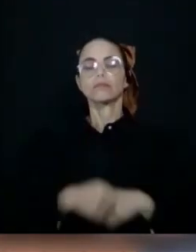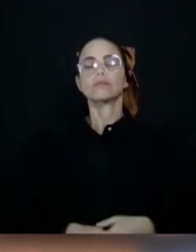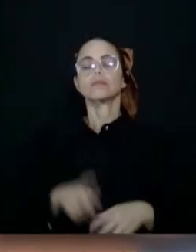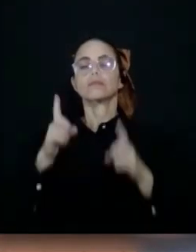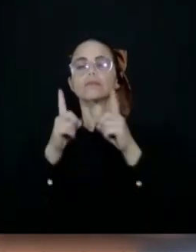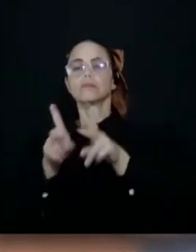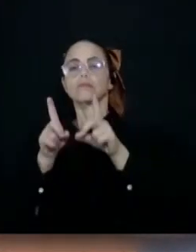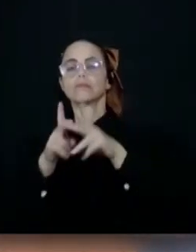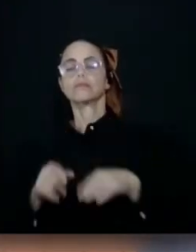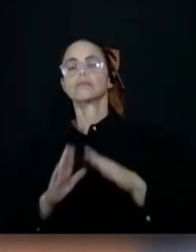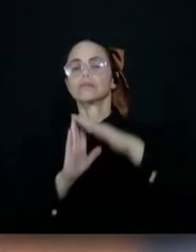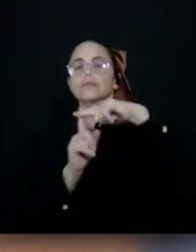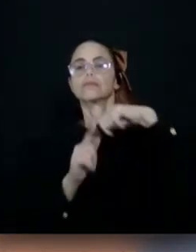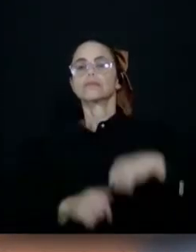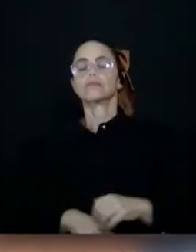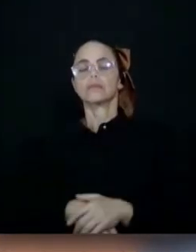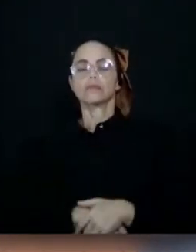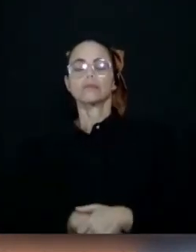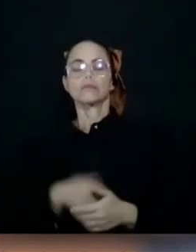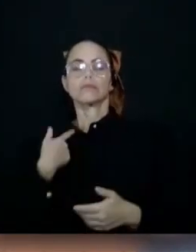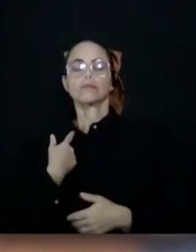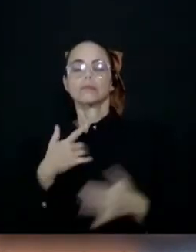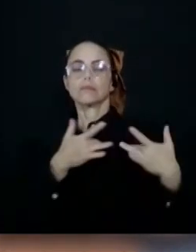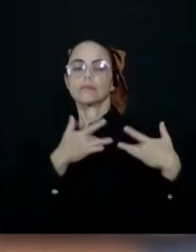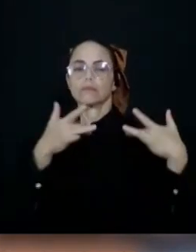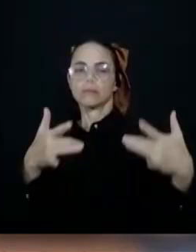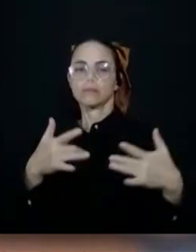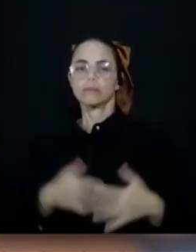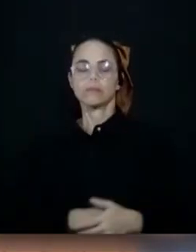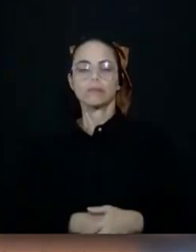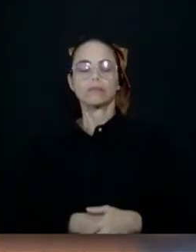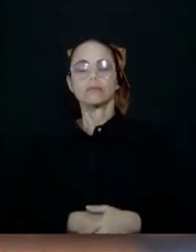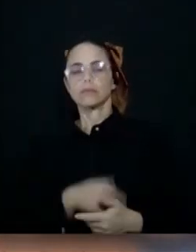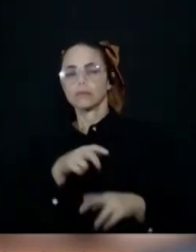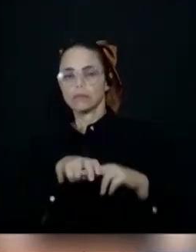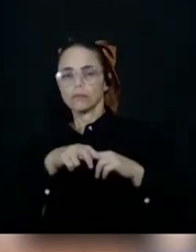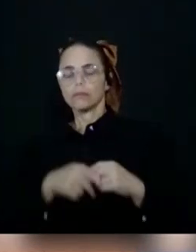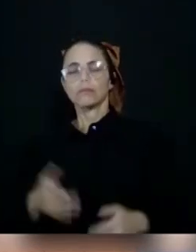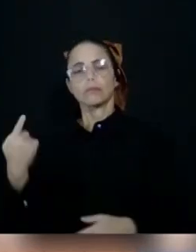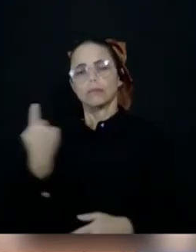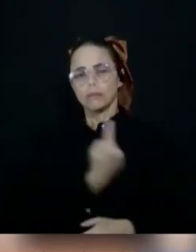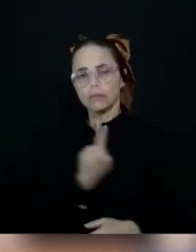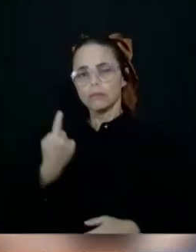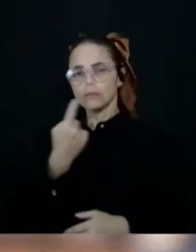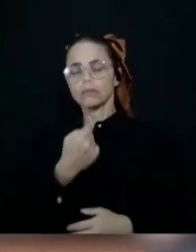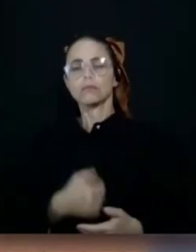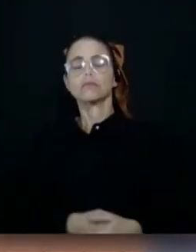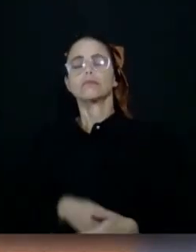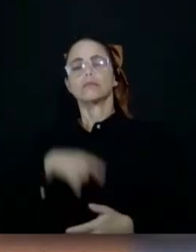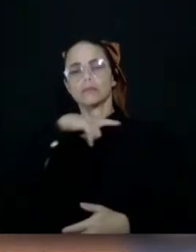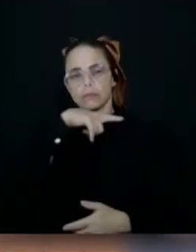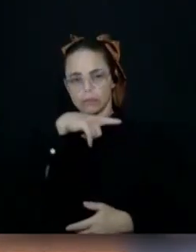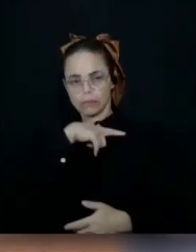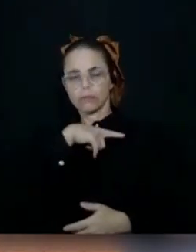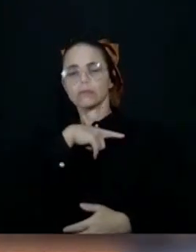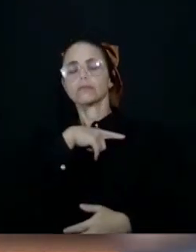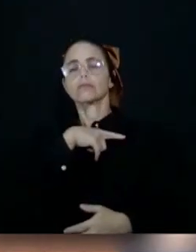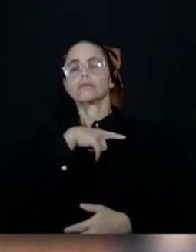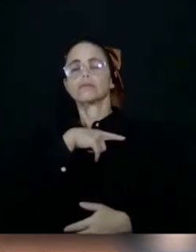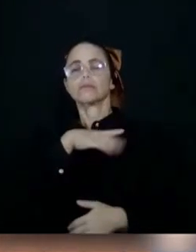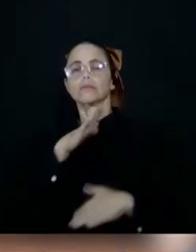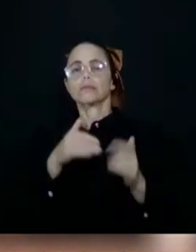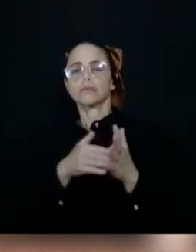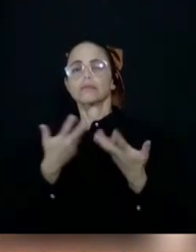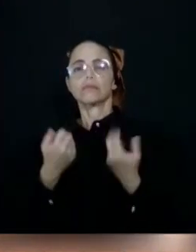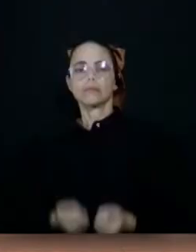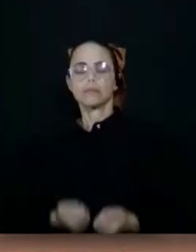igreja, o braço humanitário. E nisso cabe a nós termos total aceitação,